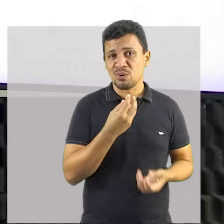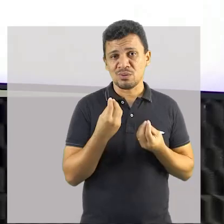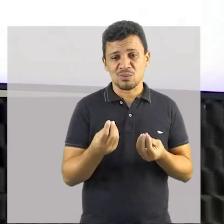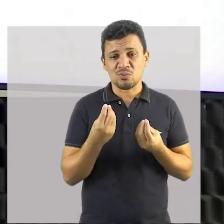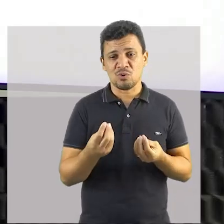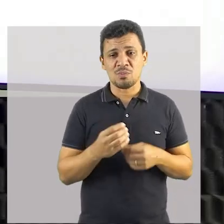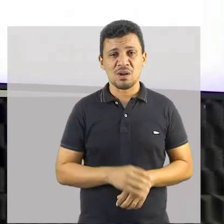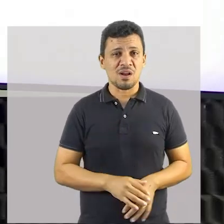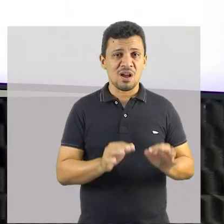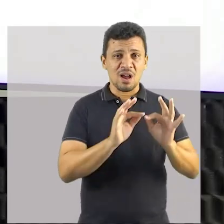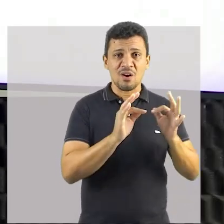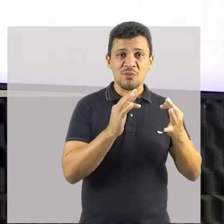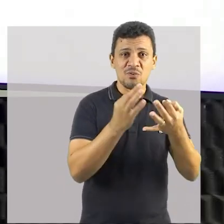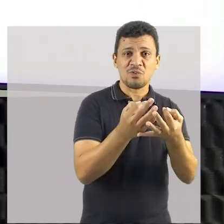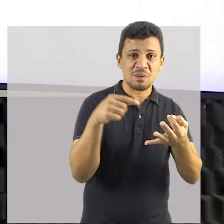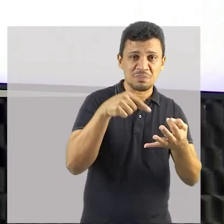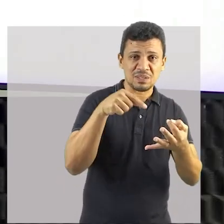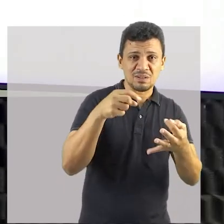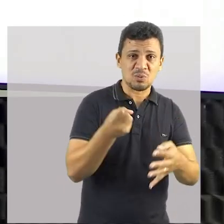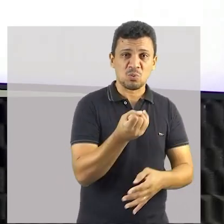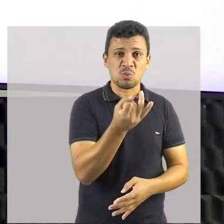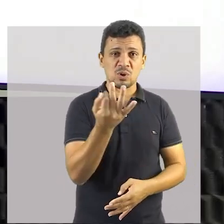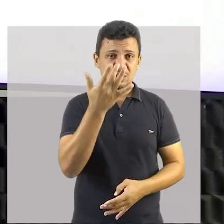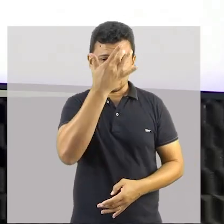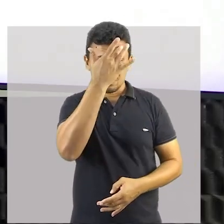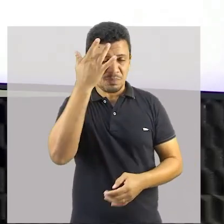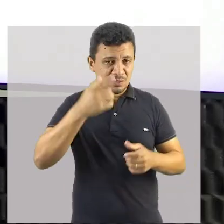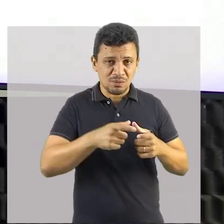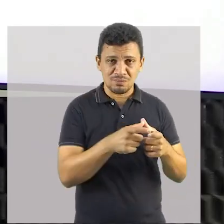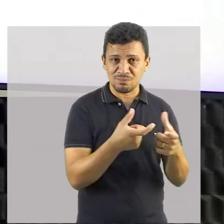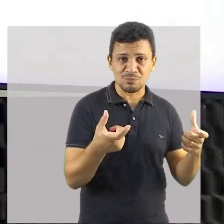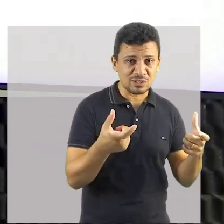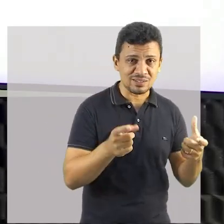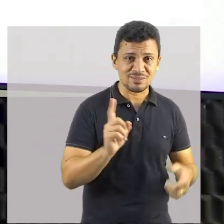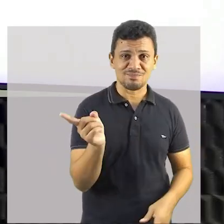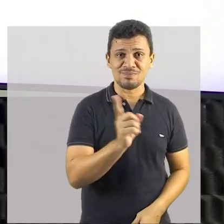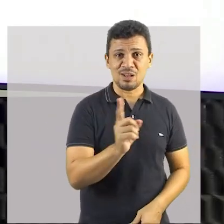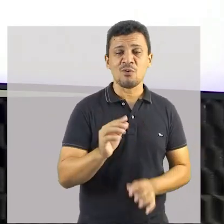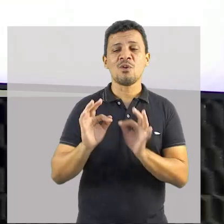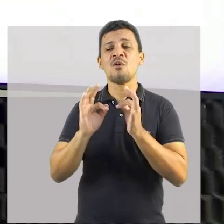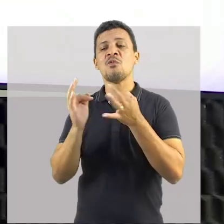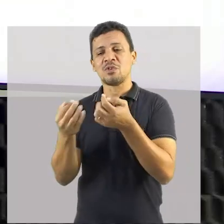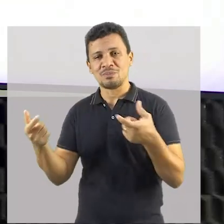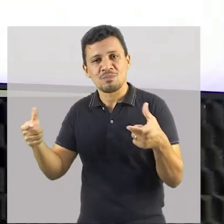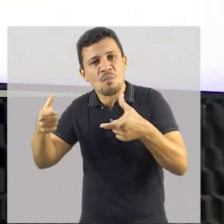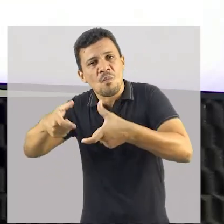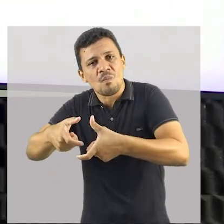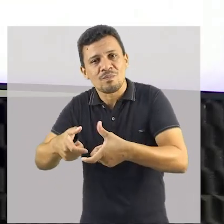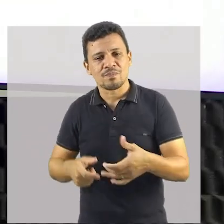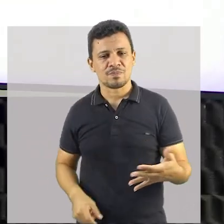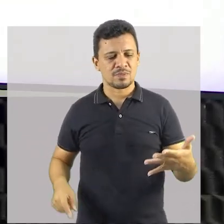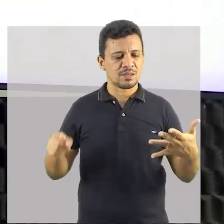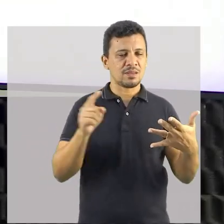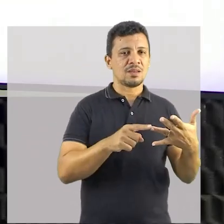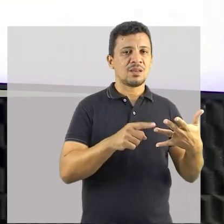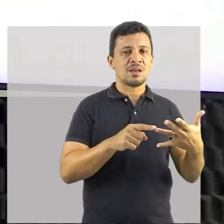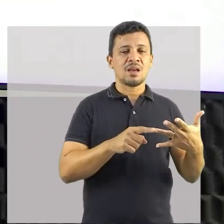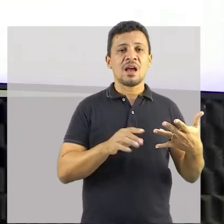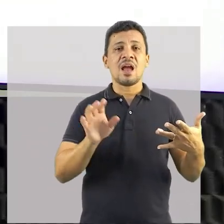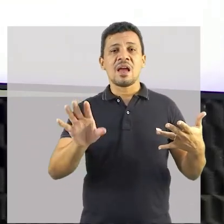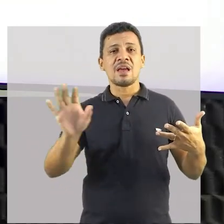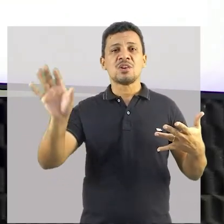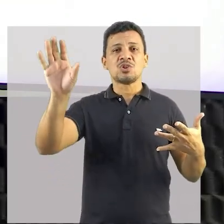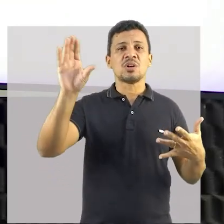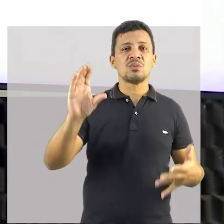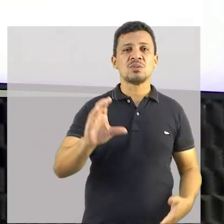a ideia de que houve um crescimento do tamanho das famílias. As famílias encolheram. D, a conclusão de que a região centro-oeste teve o